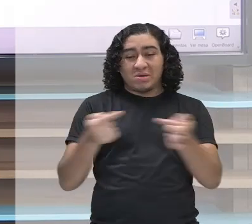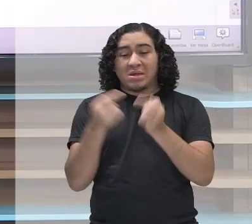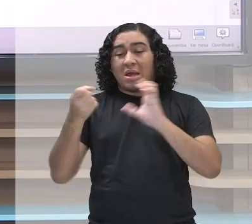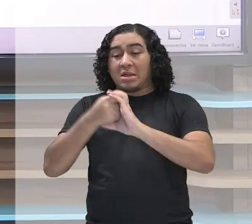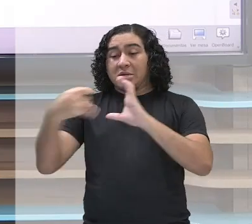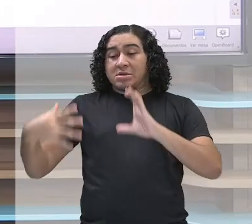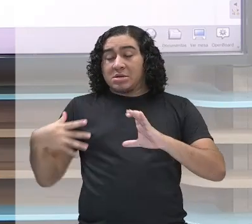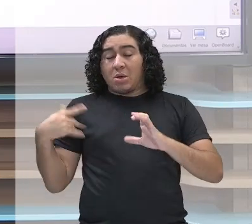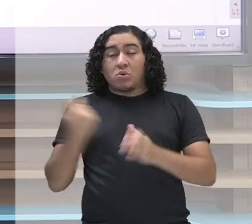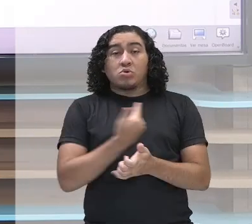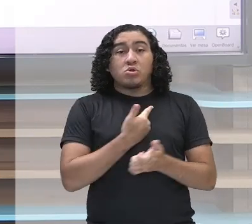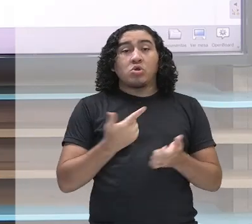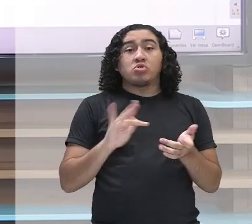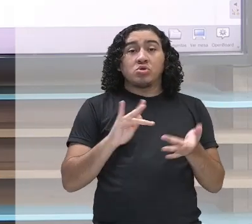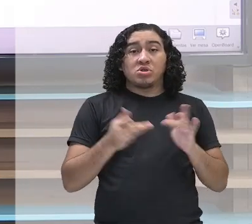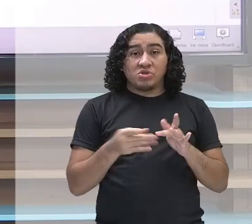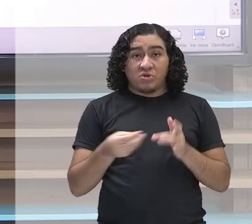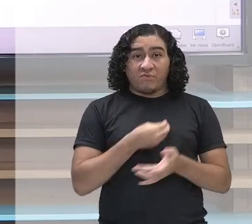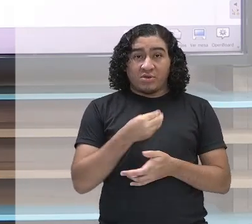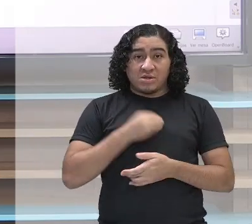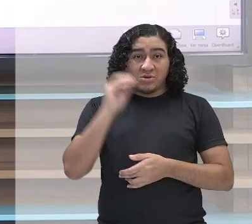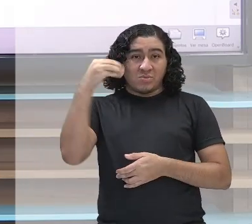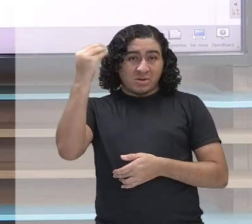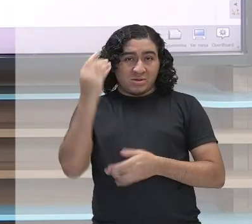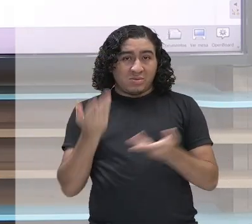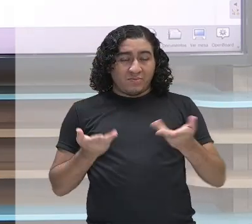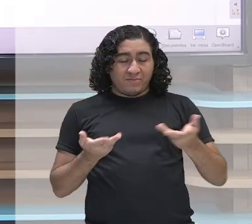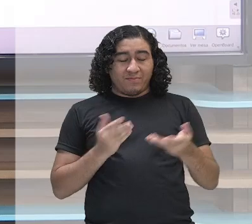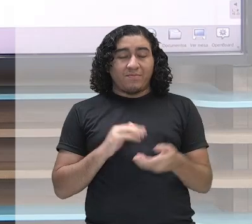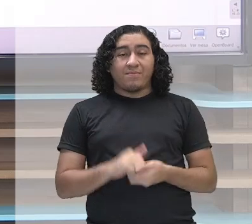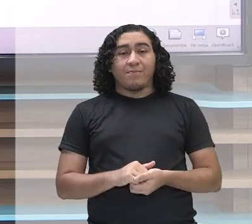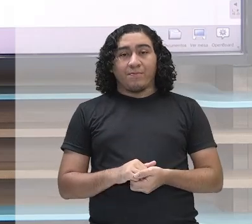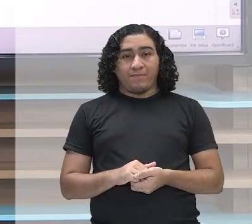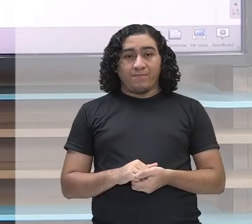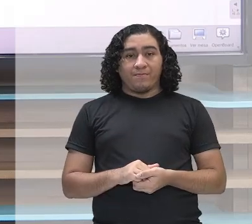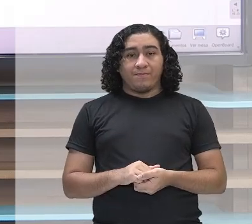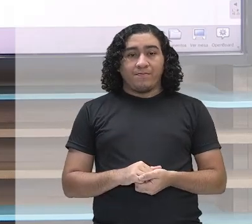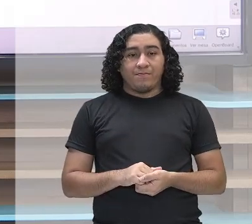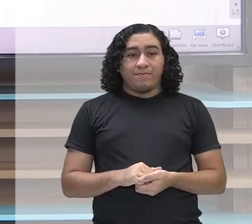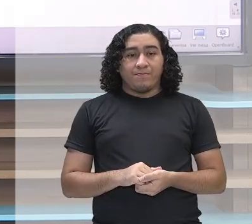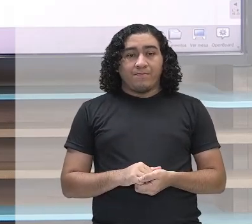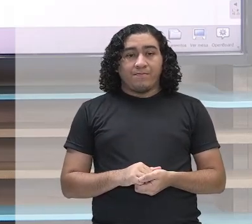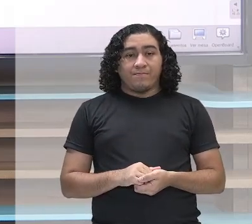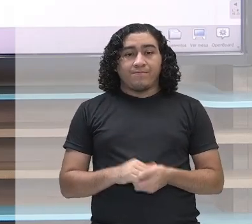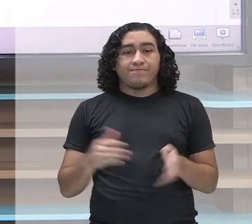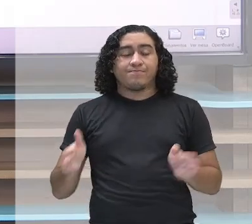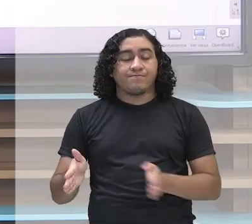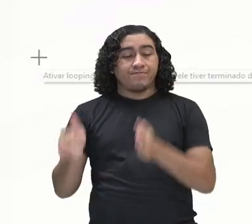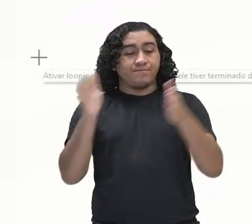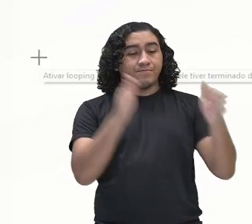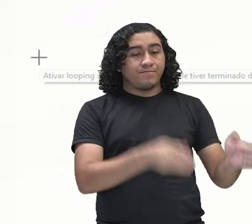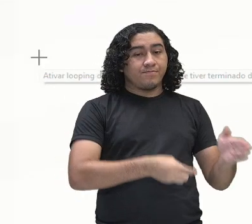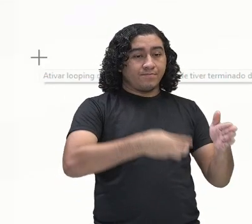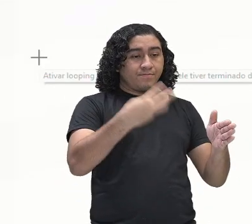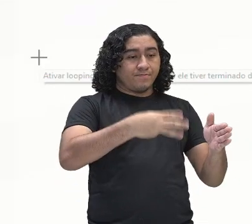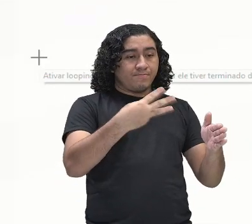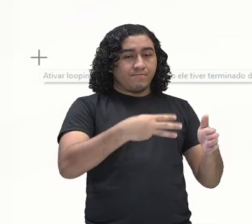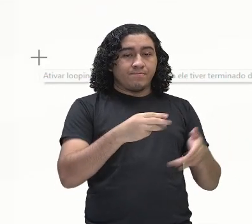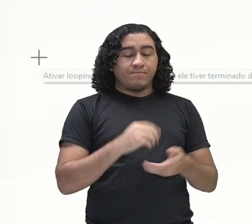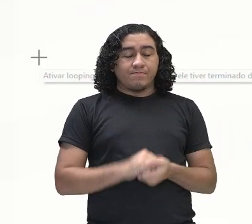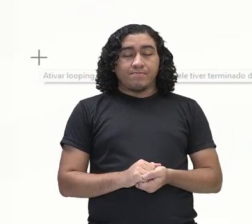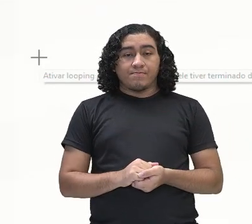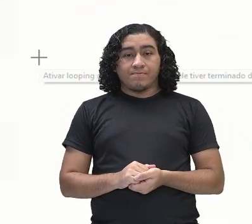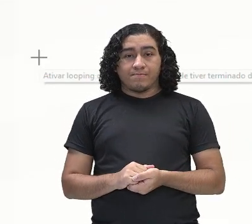gente já ainda observa nos dias atuais. Vamos entrar agora para o terceiro período desse processo